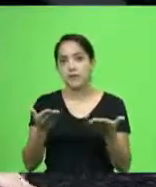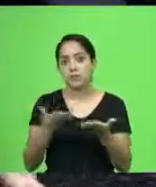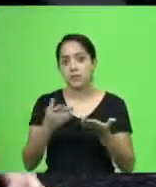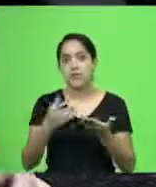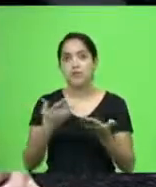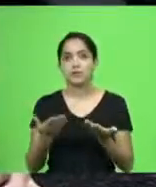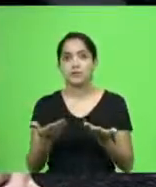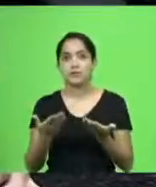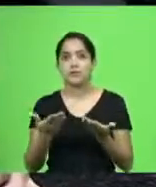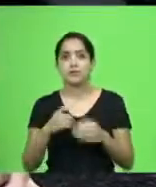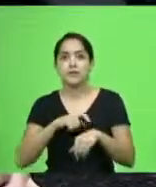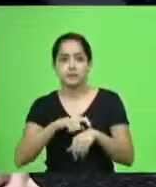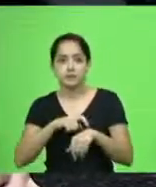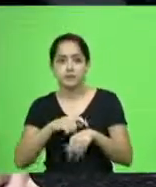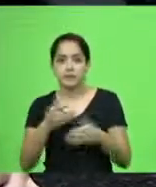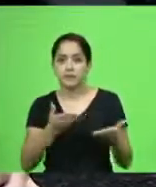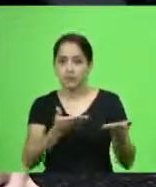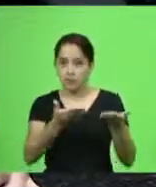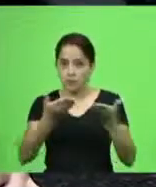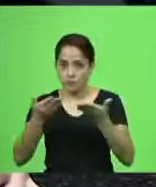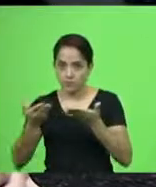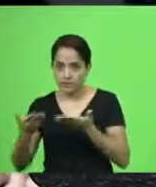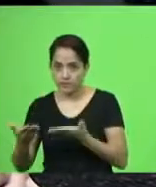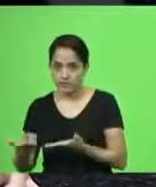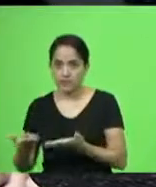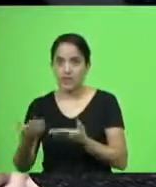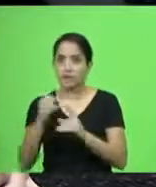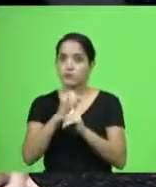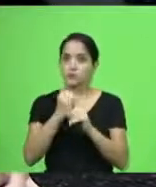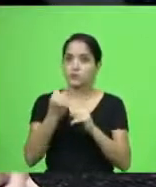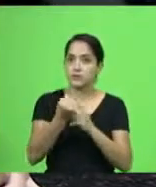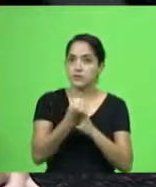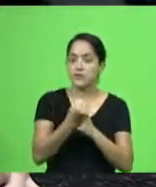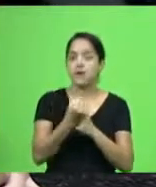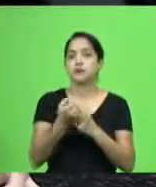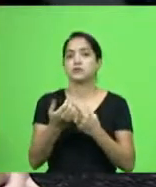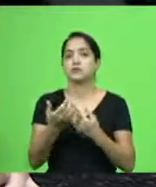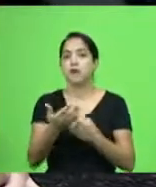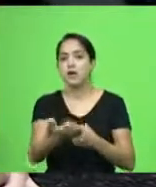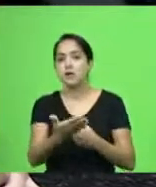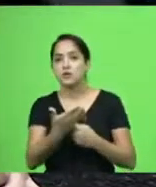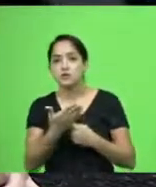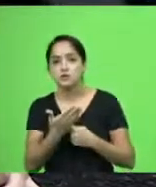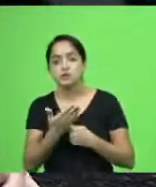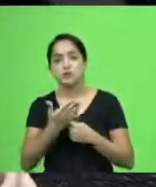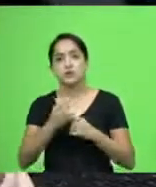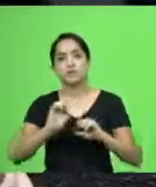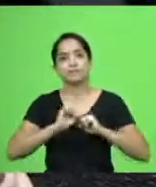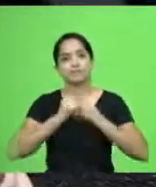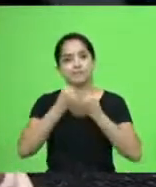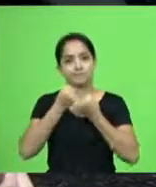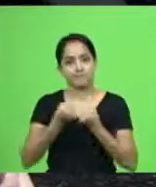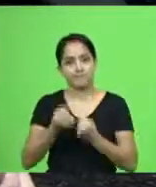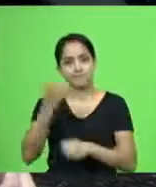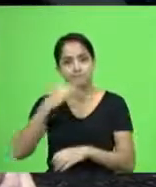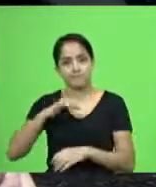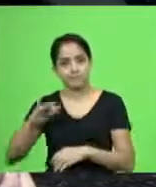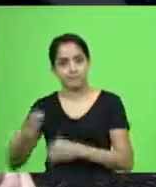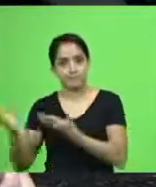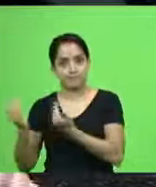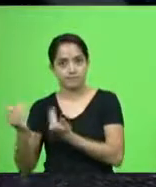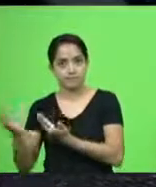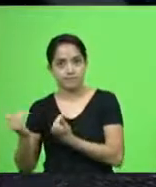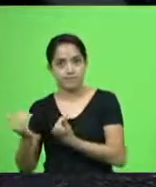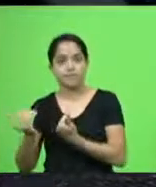momento para convidar a sociedade catarinense a nos ajudar nessa luta na defesa da criança e do adolescente. Nos dedicamos a muitas